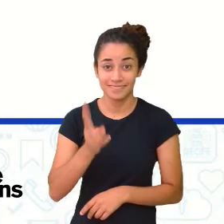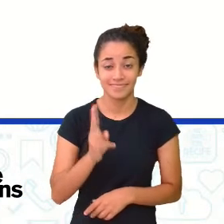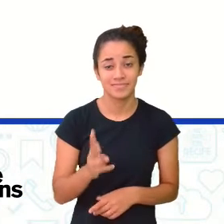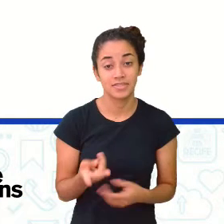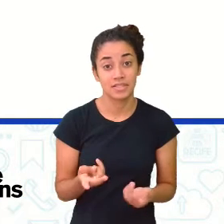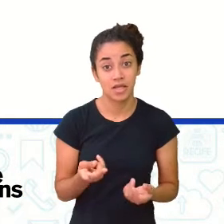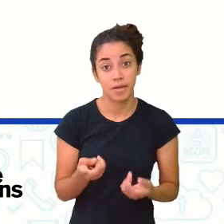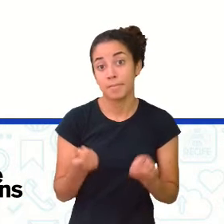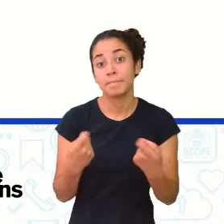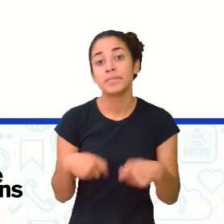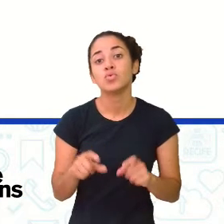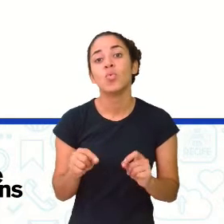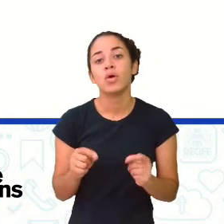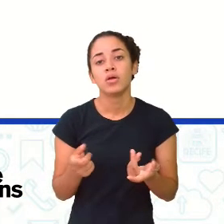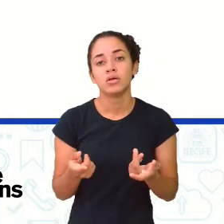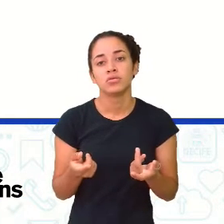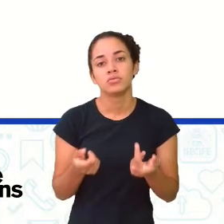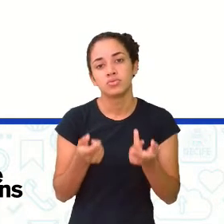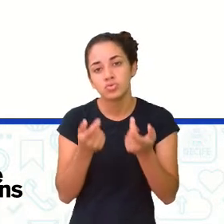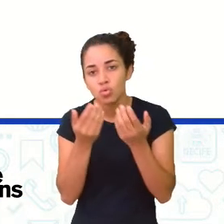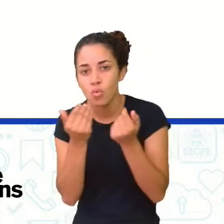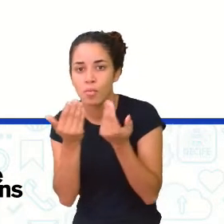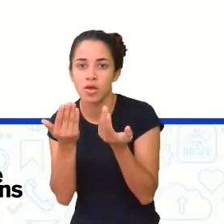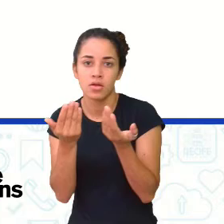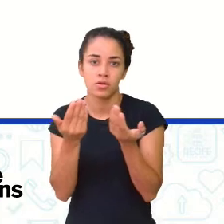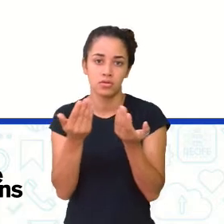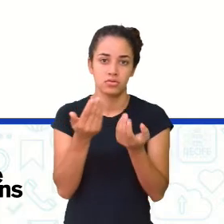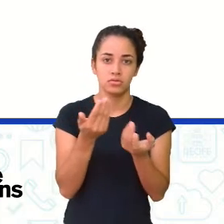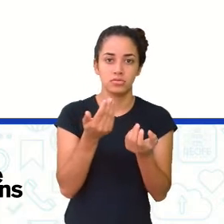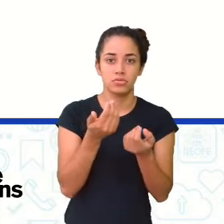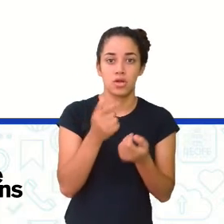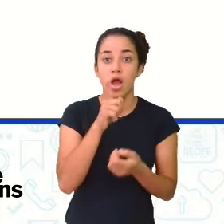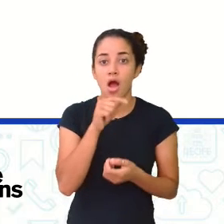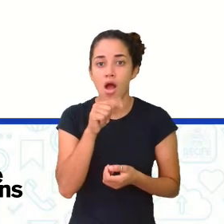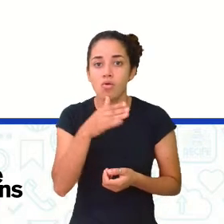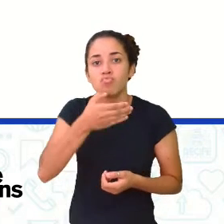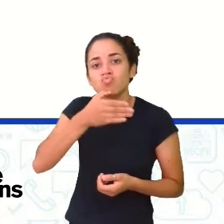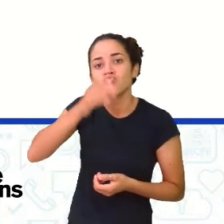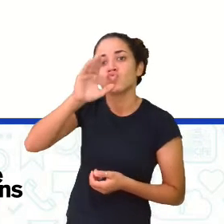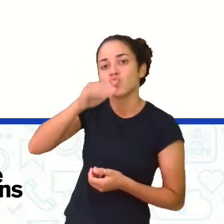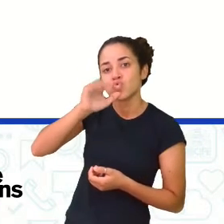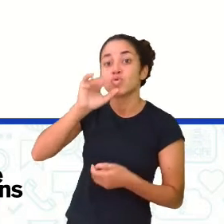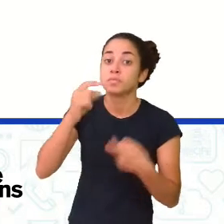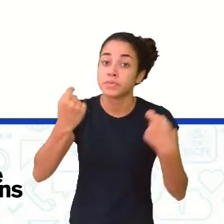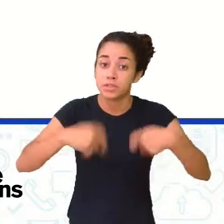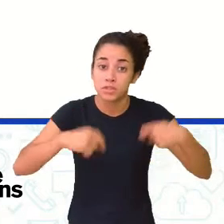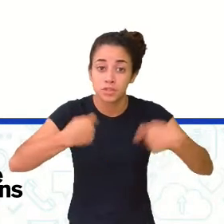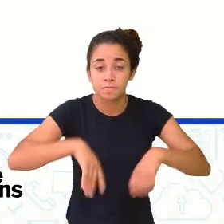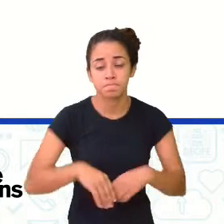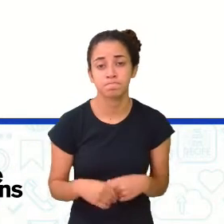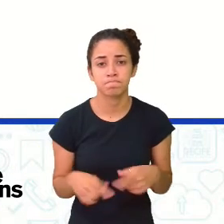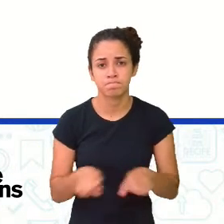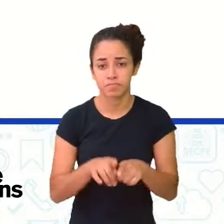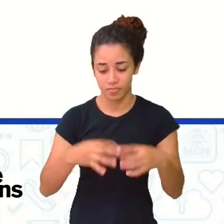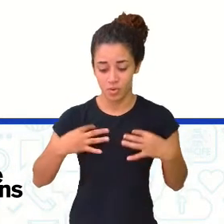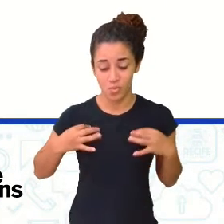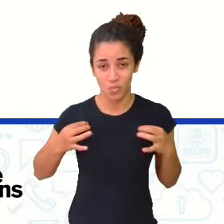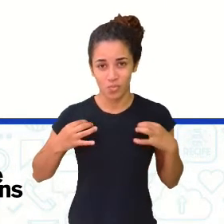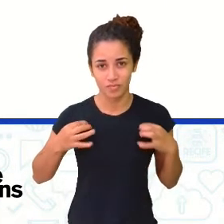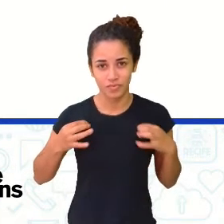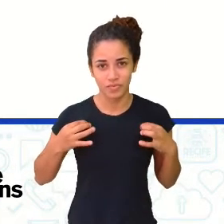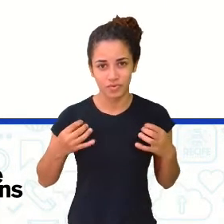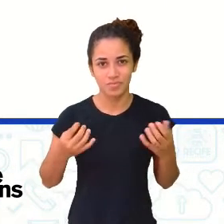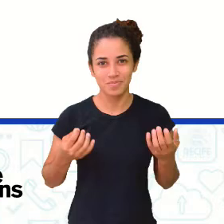temos que se alimentar, temos que beber água. Aí tem a questão ali, você vê que até as vestimentas